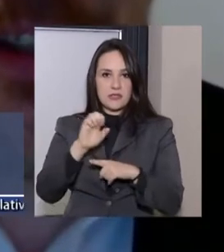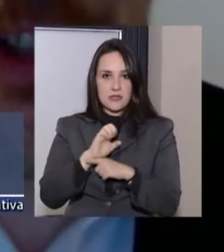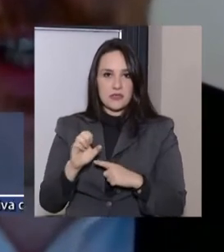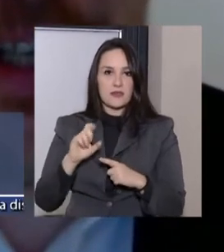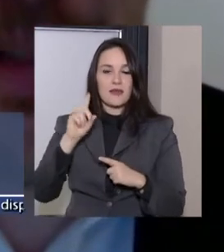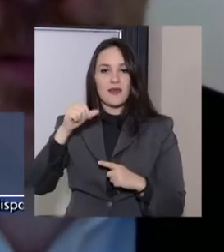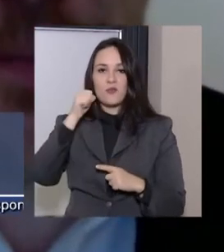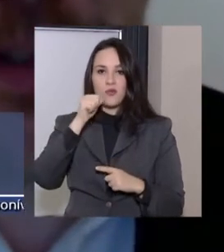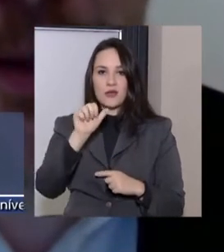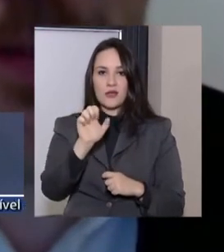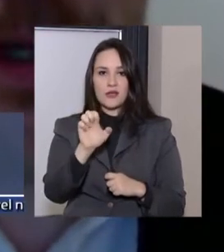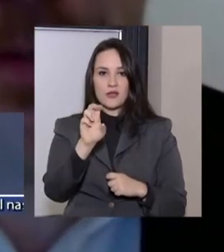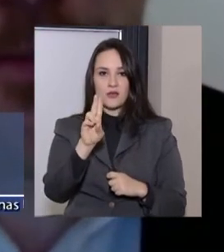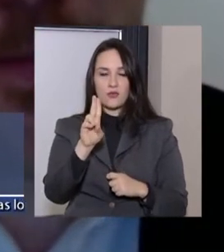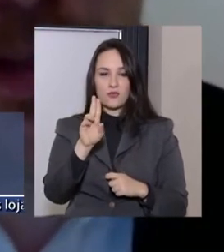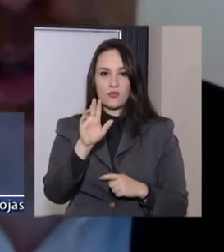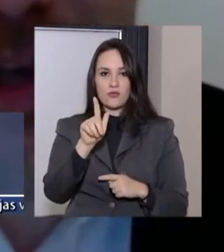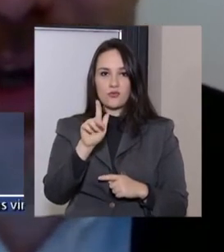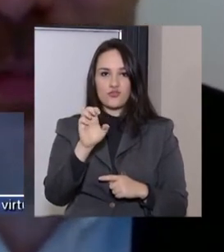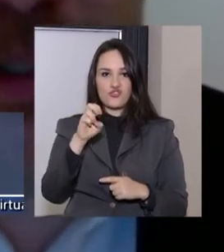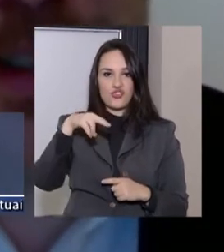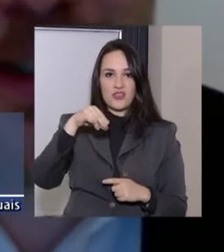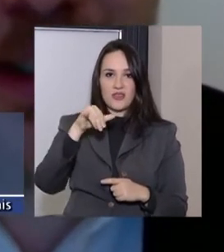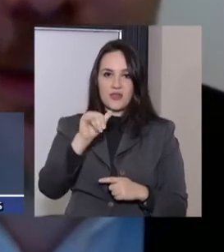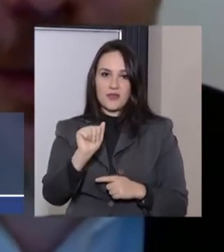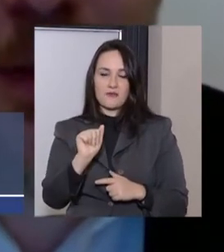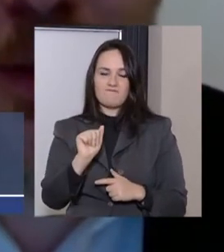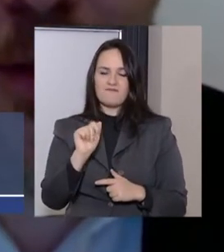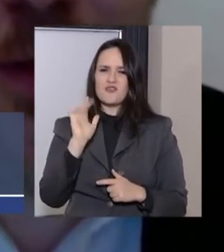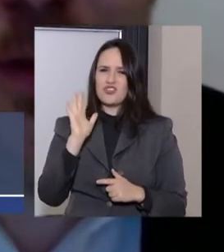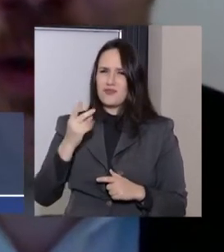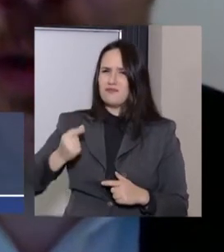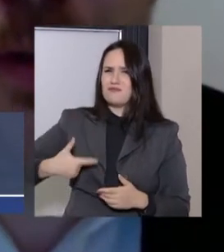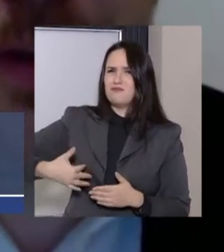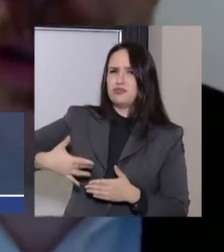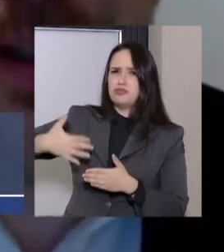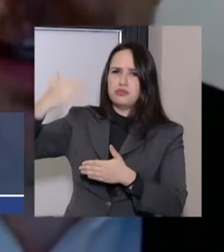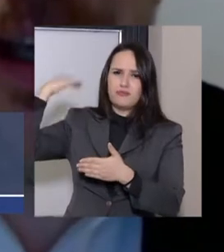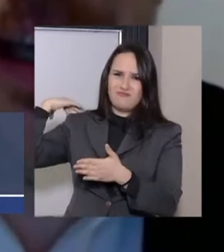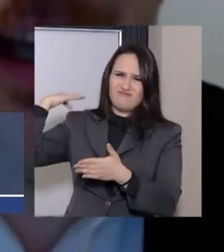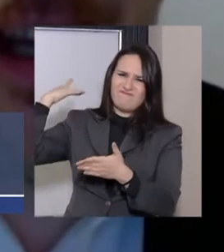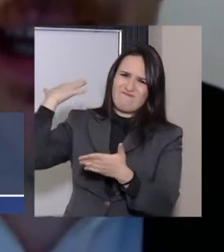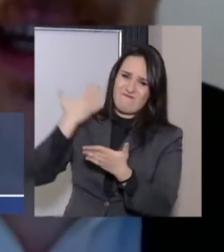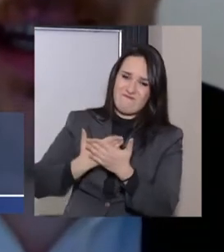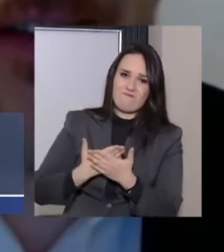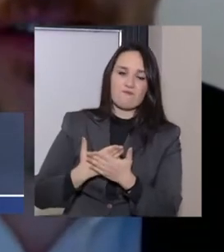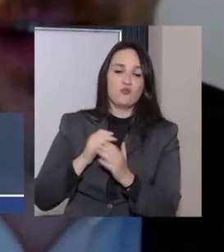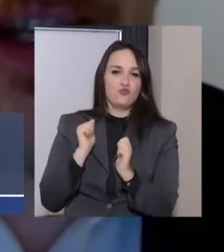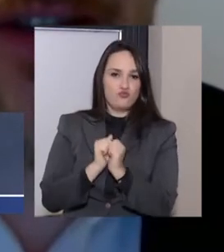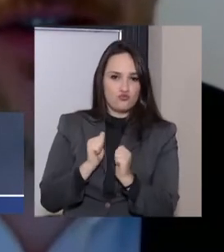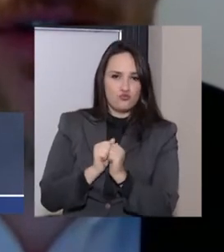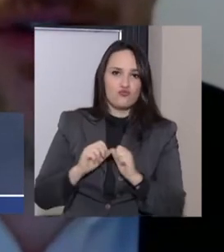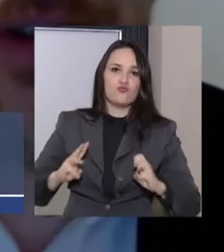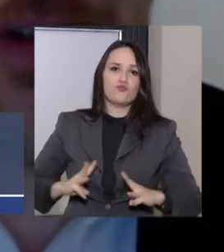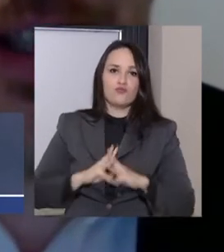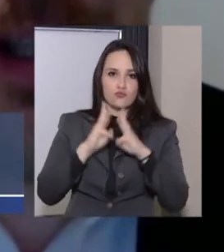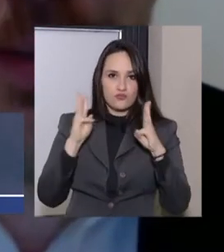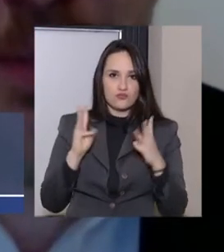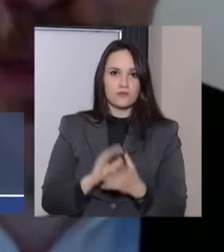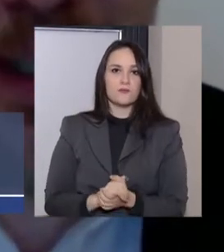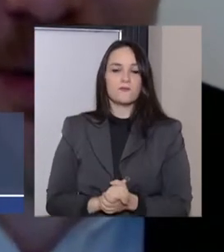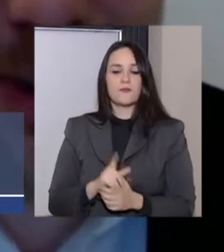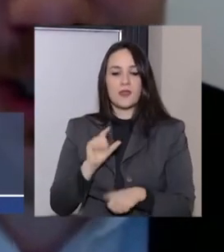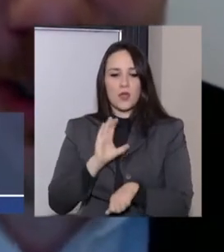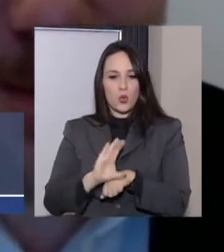professora Eugênia também, há bastante tempo conosco, ela vem do curso